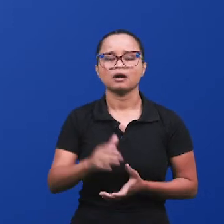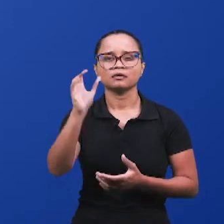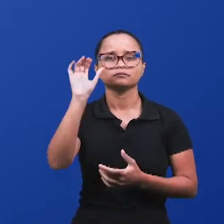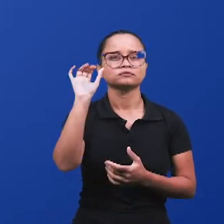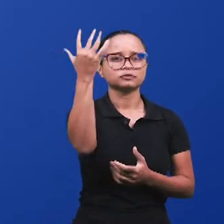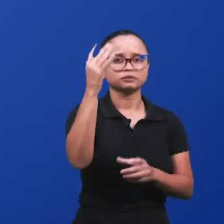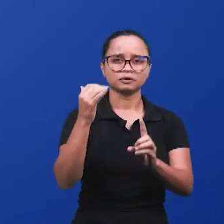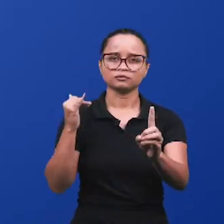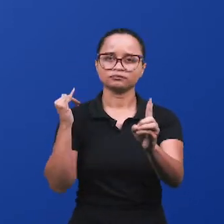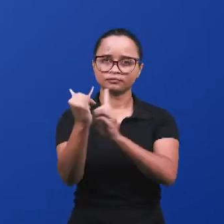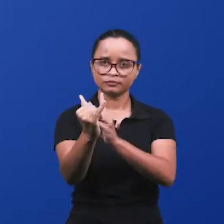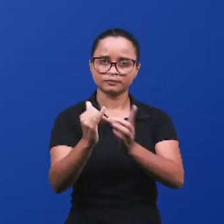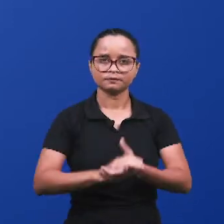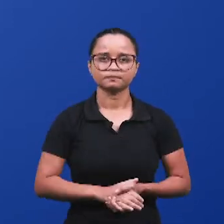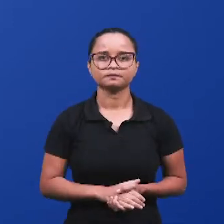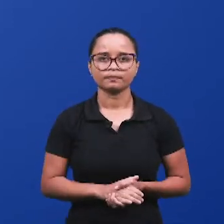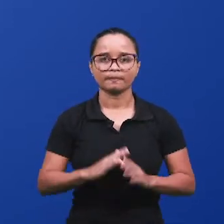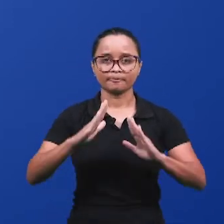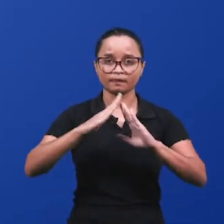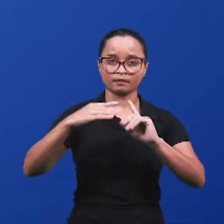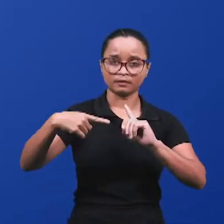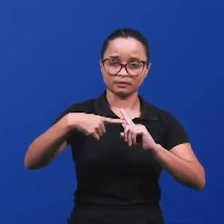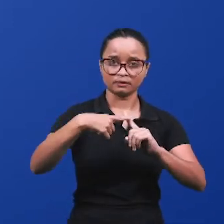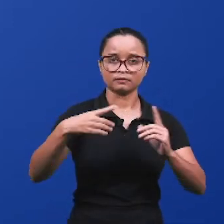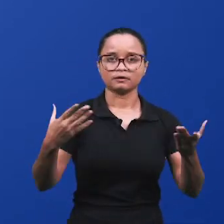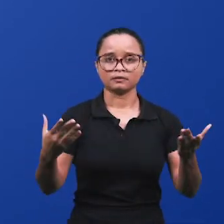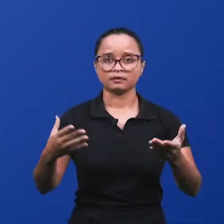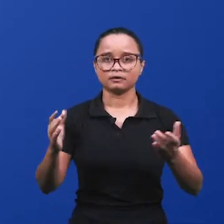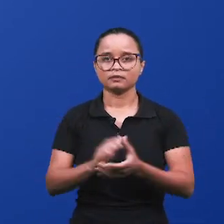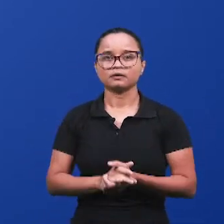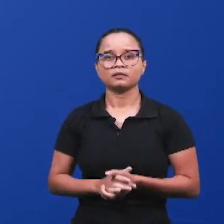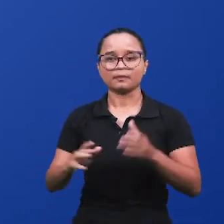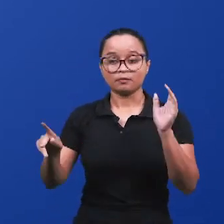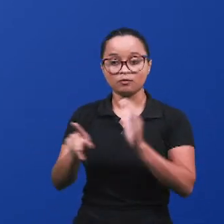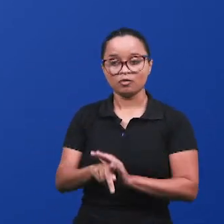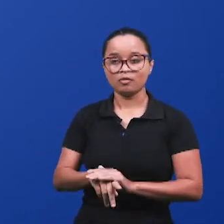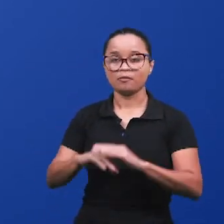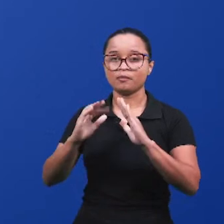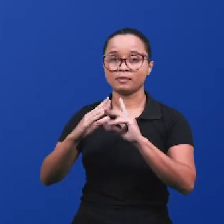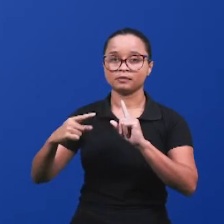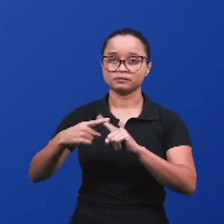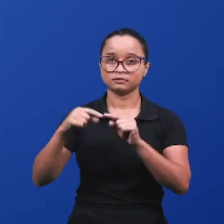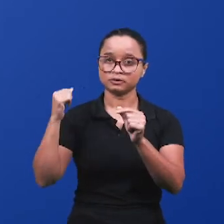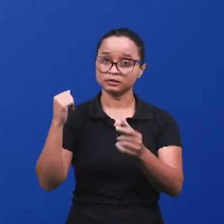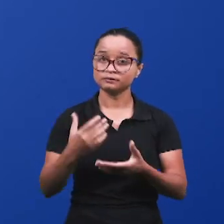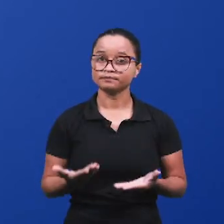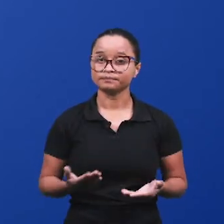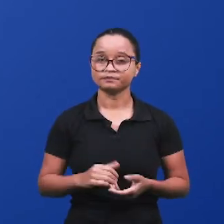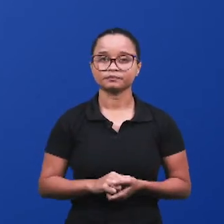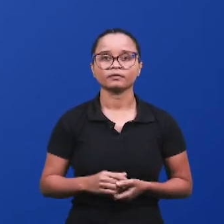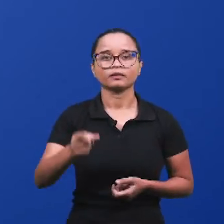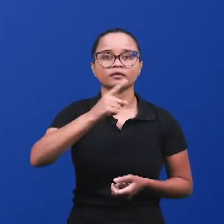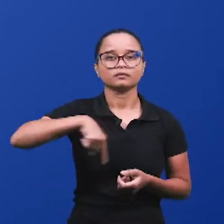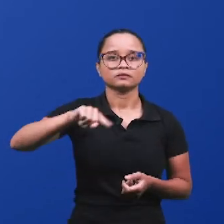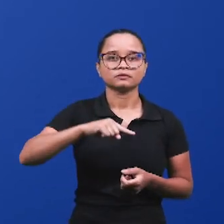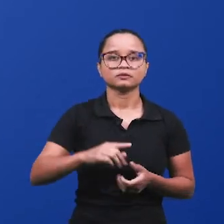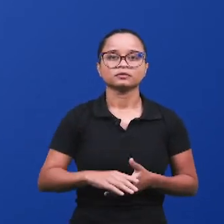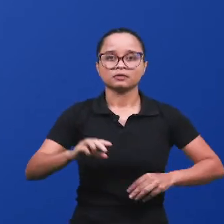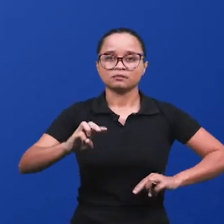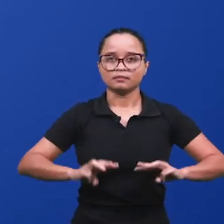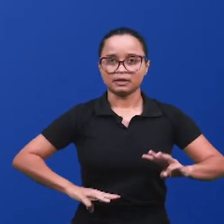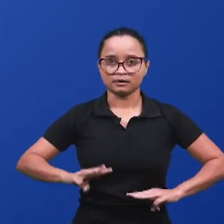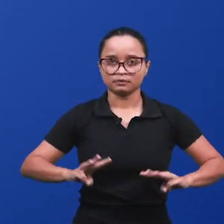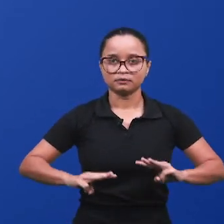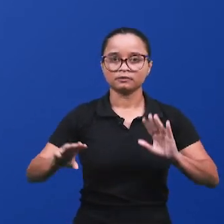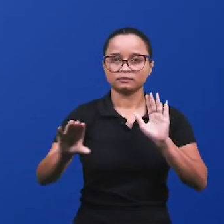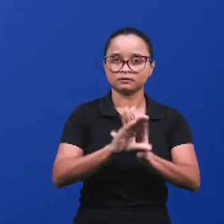fala quais os sinais proféticos para a igreja, dirigidos para a igreja, que nós vemos no